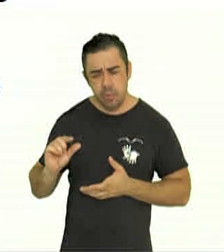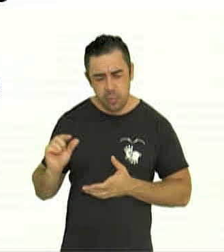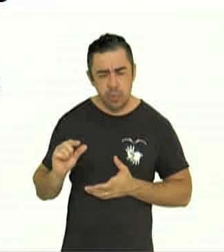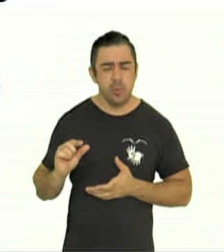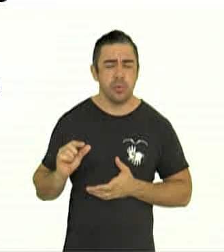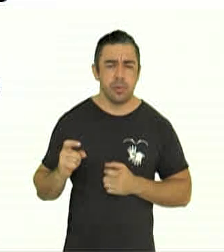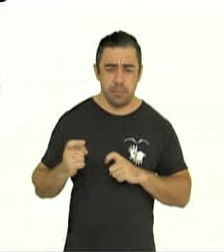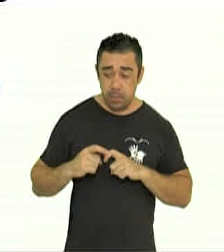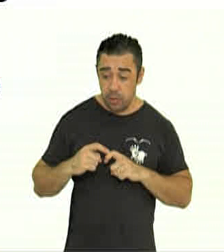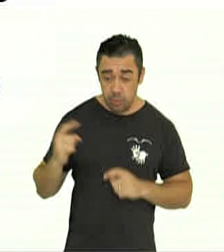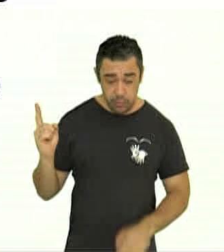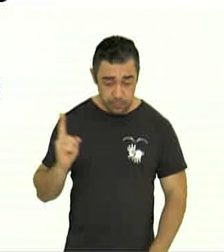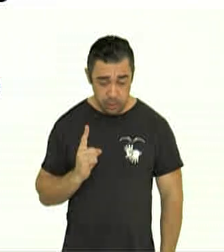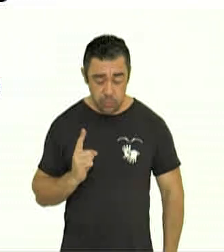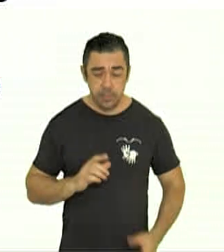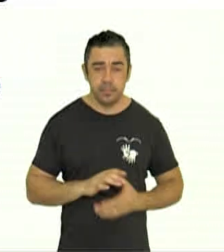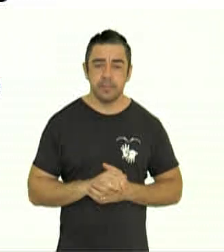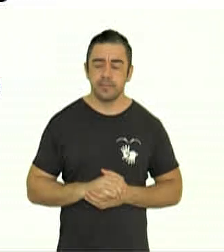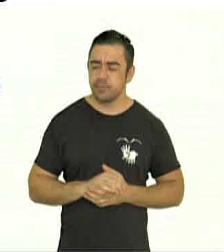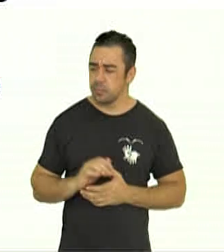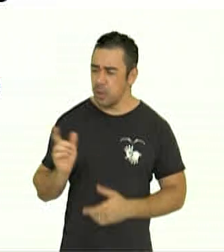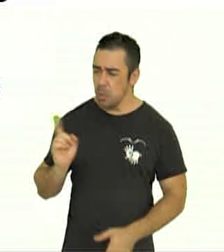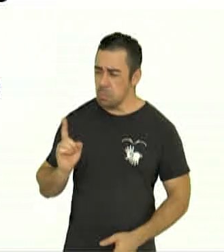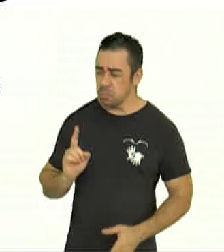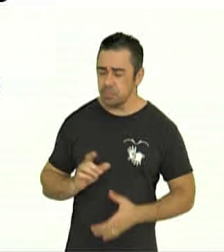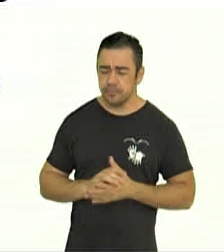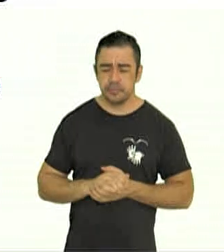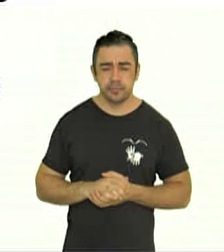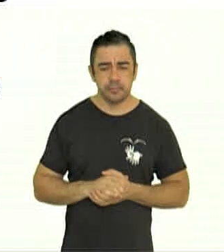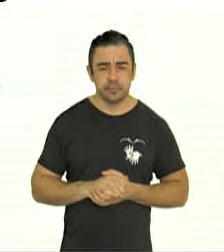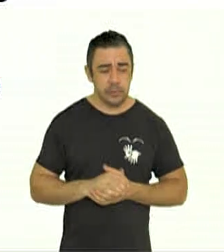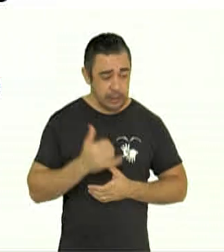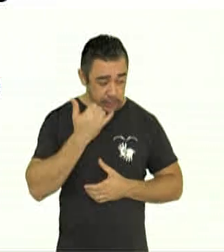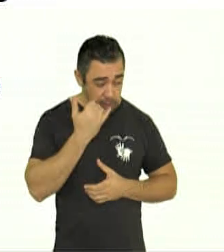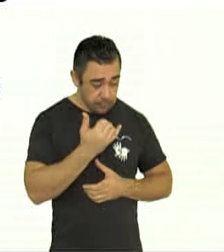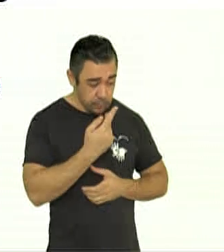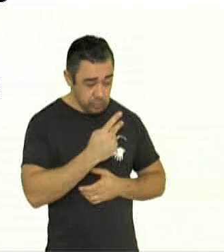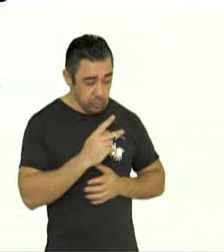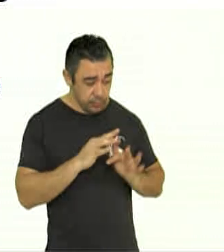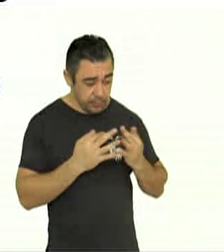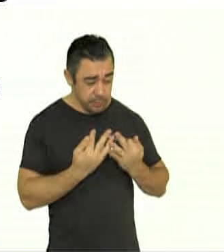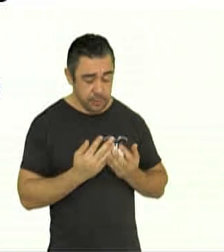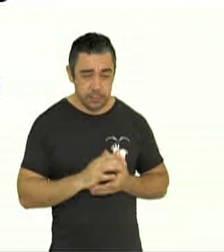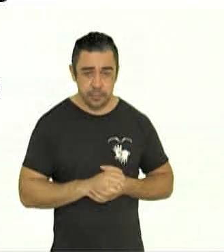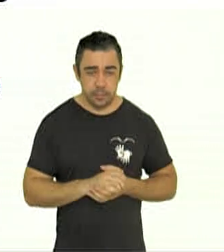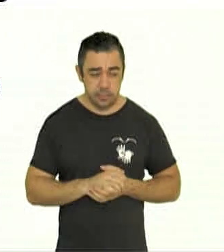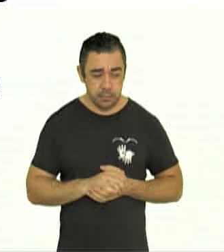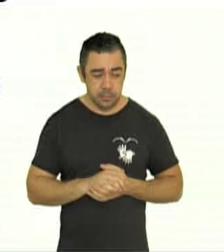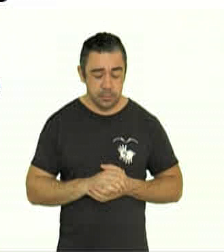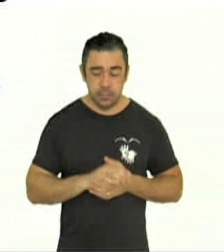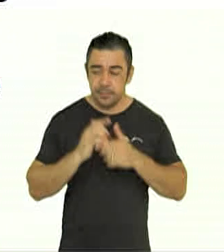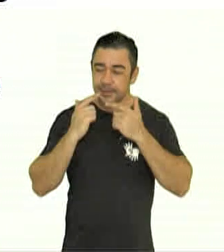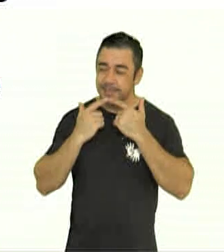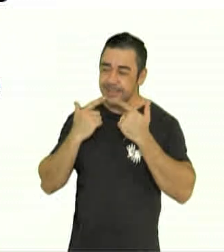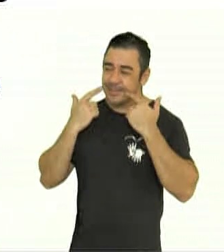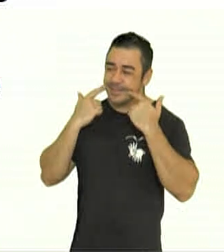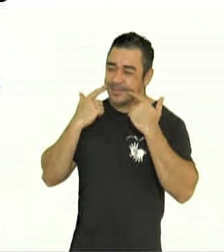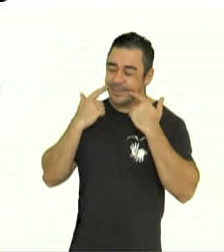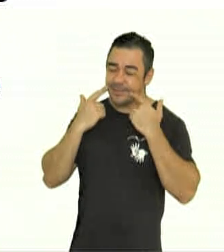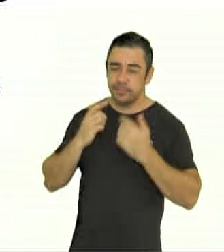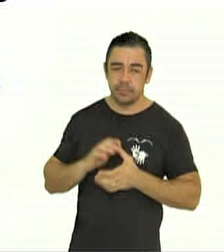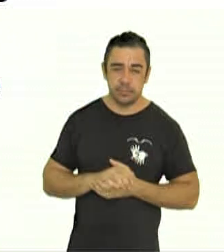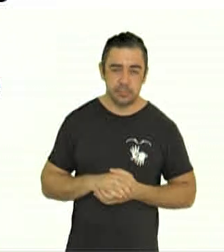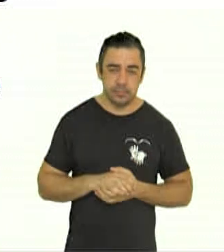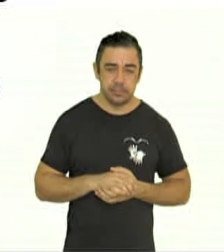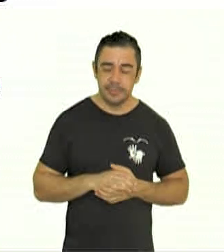O médico veio aqui? Não. Telefonou para as famílias? E ela sorriu pela primeira vez.